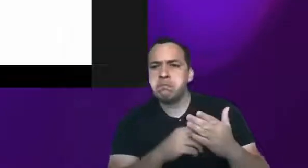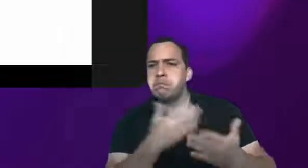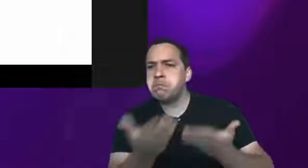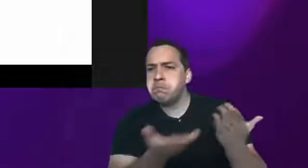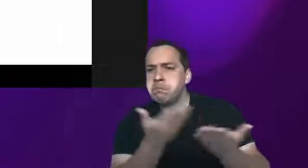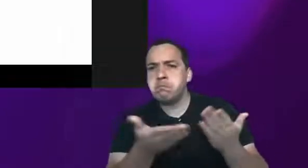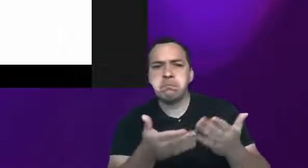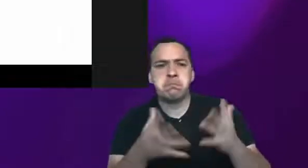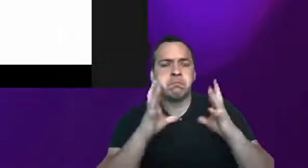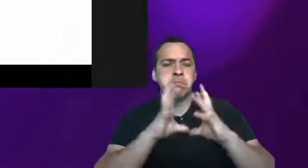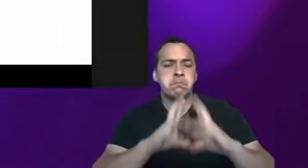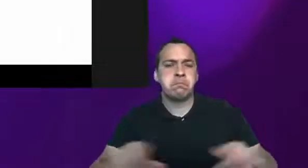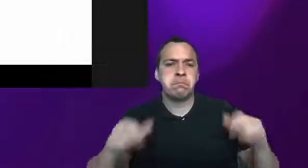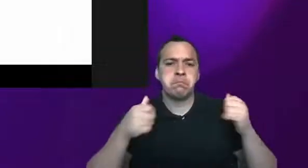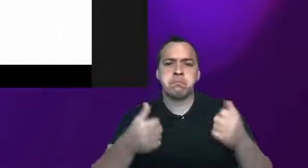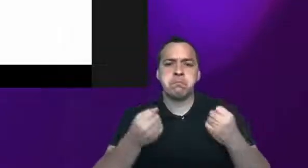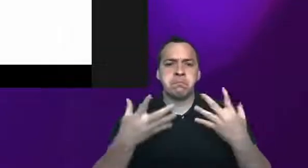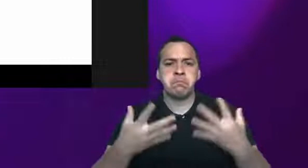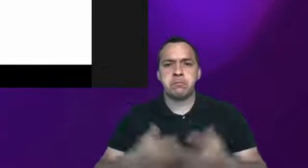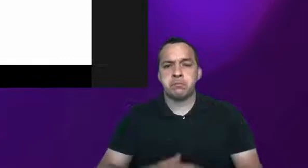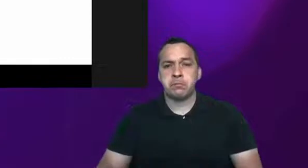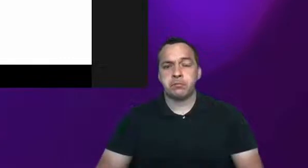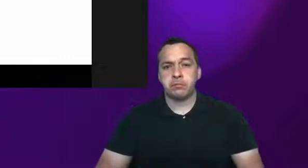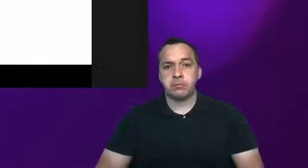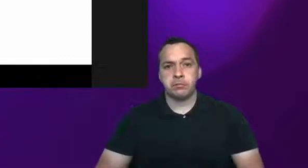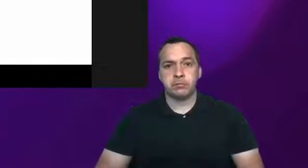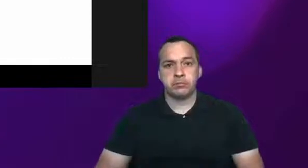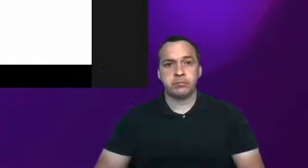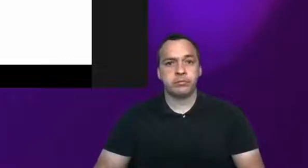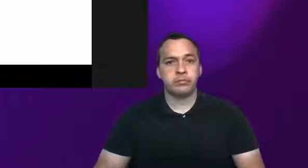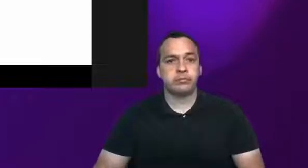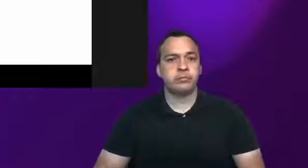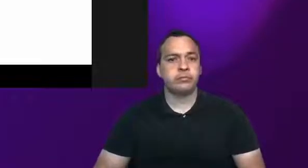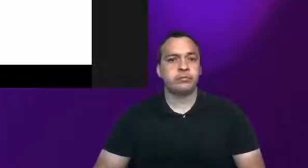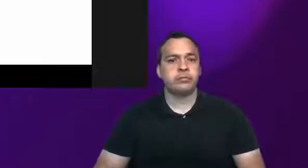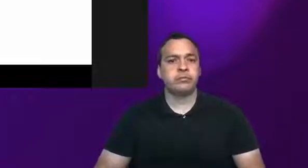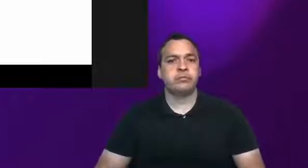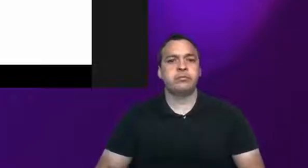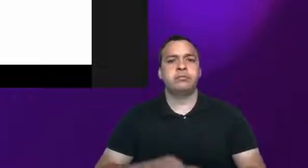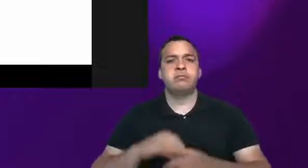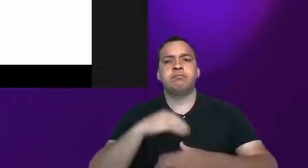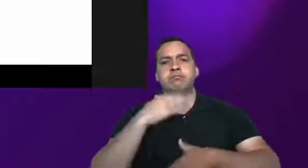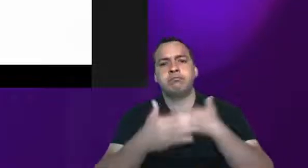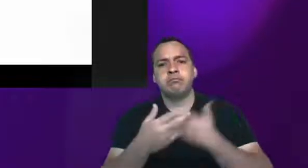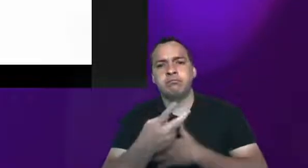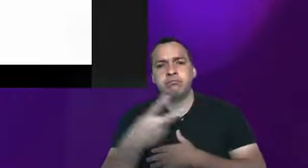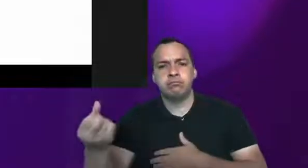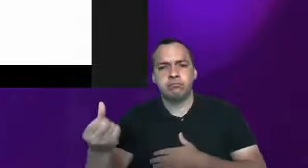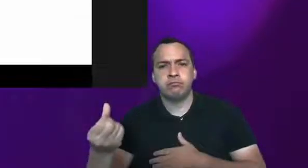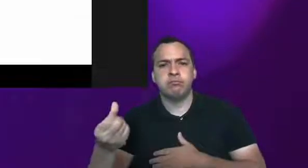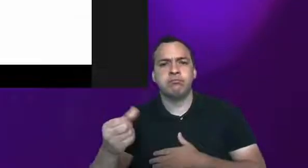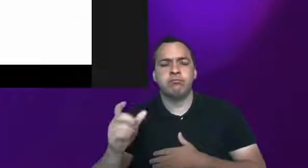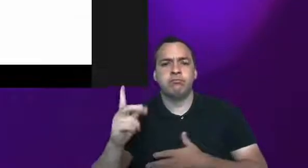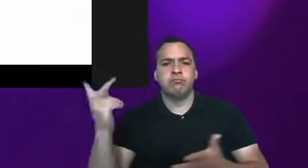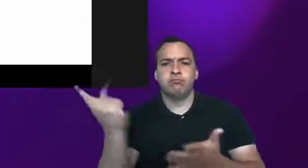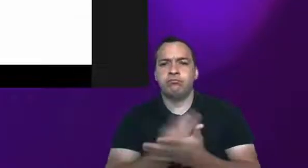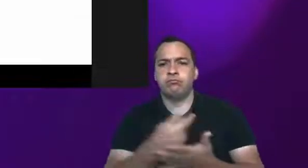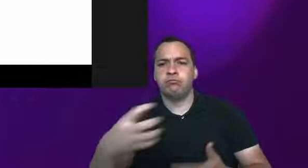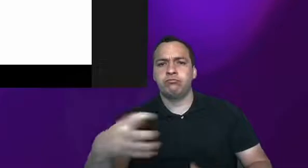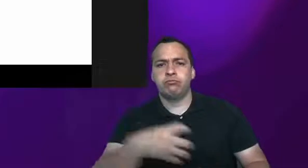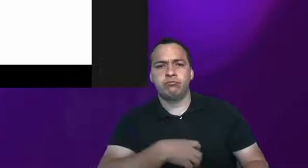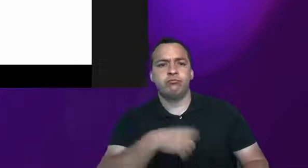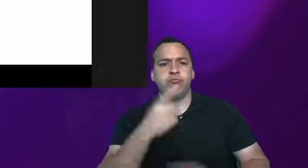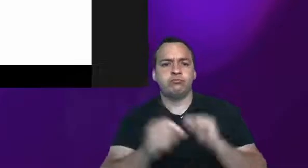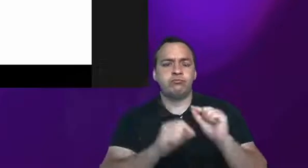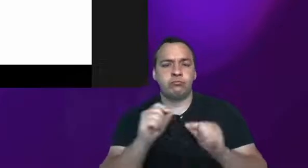era irressecável. E, portanto, em dezembro de 2006, decidimos propô-la para transplante. 2006,